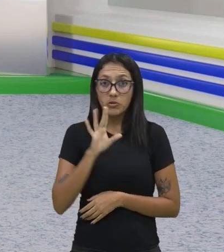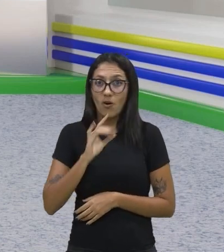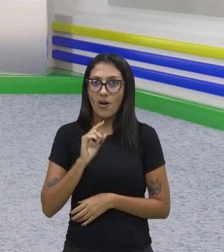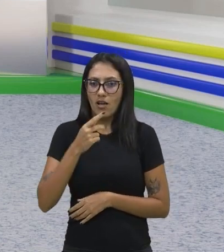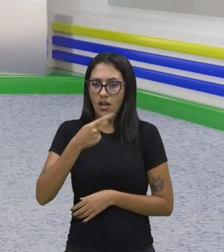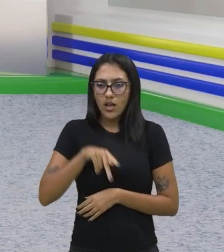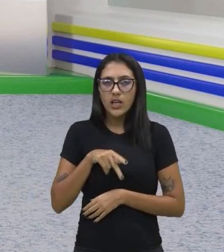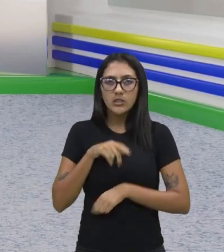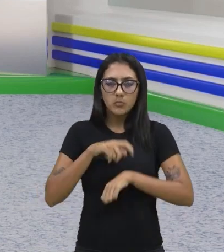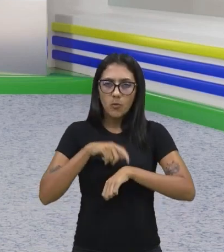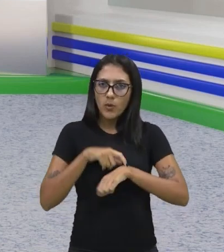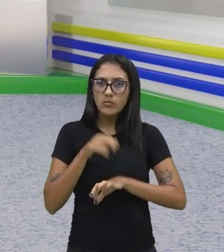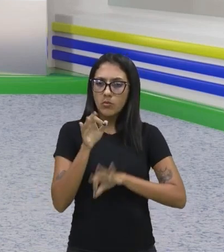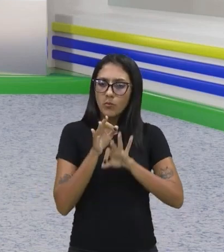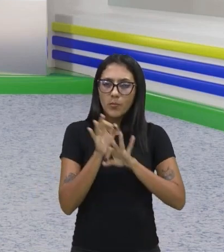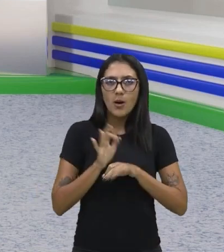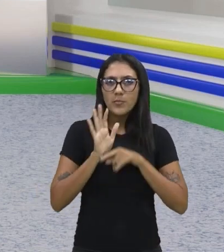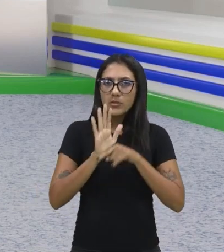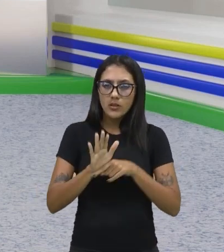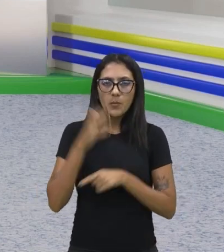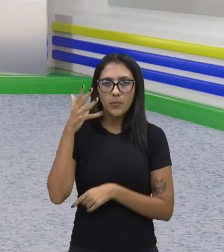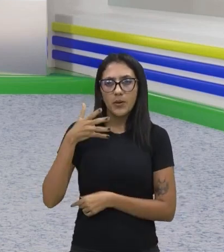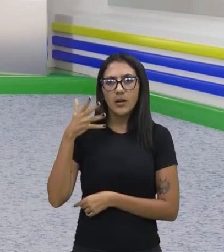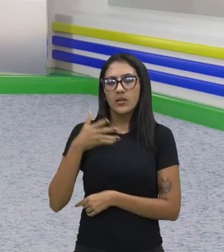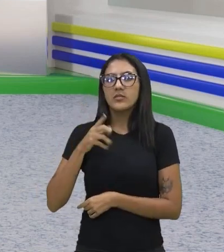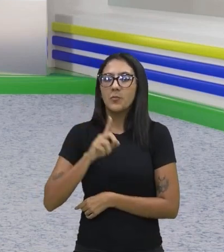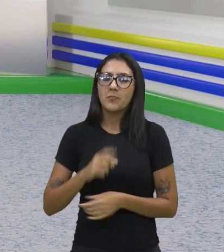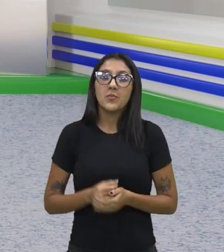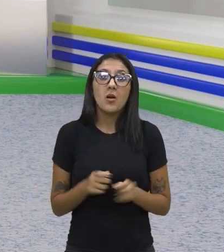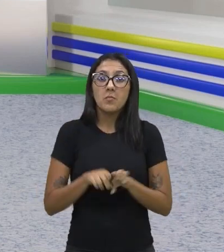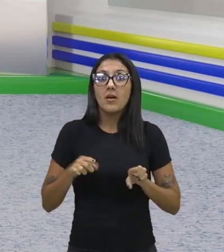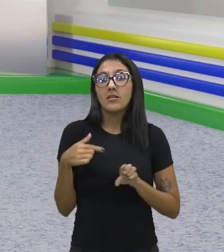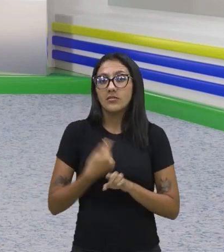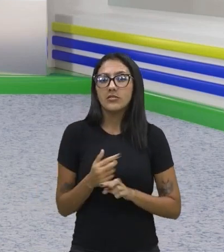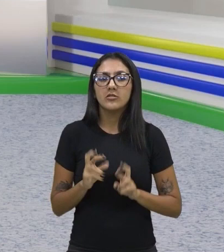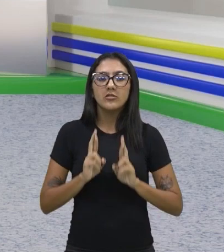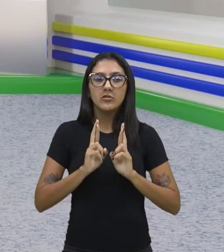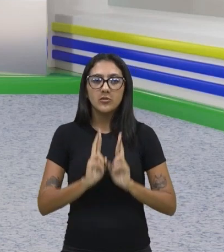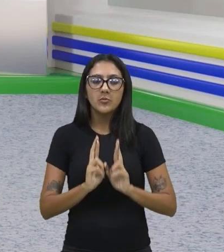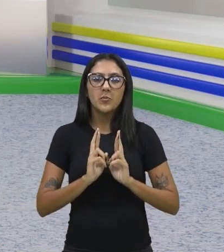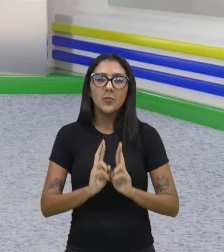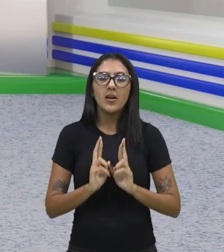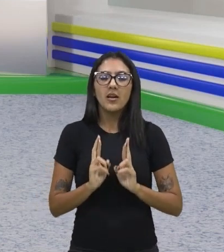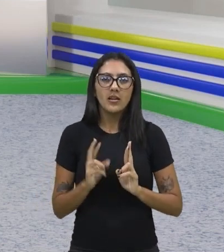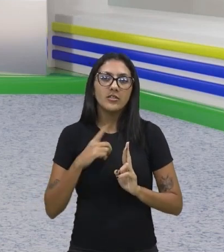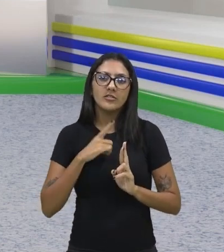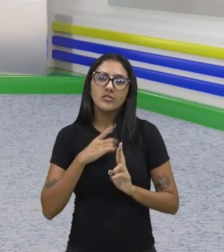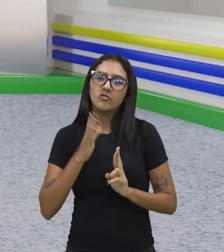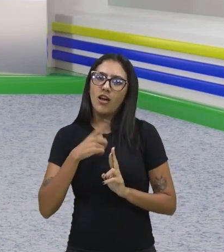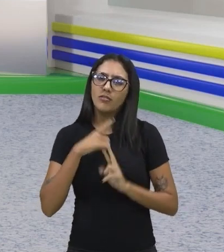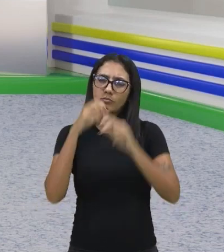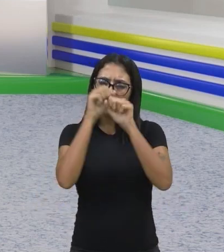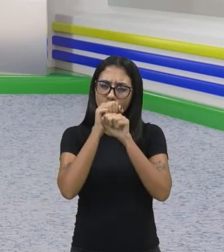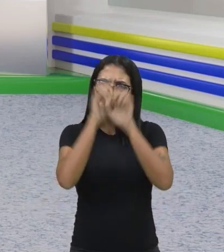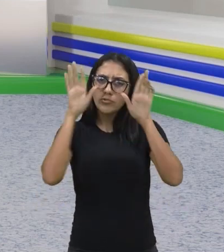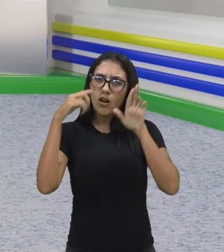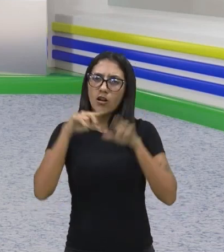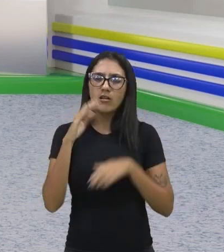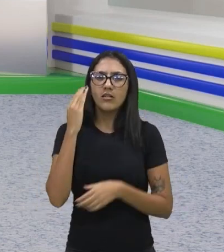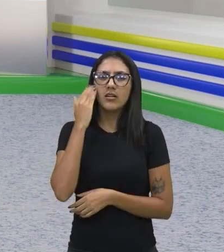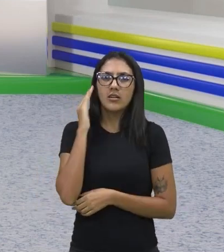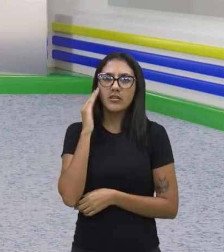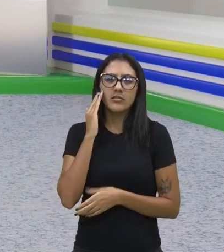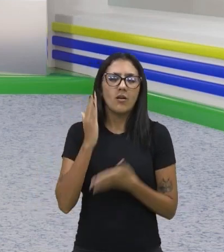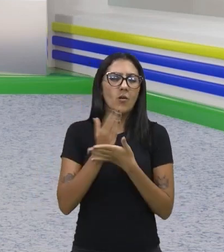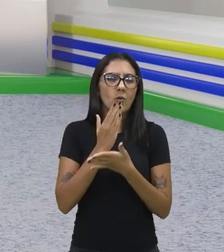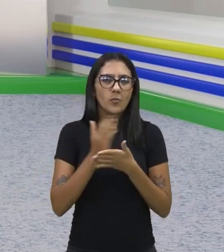que teremos outros momentos também, mas a gente espera que aqui, para esse início de ano letivo, já tenha dado uma